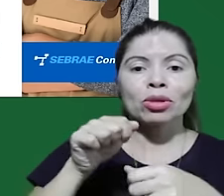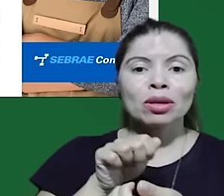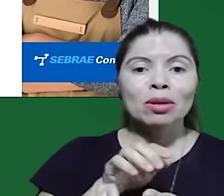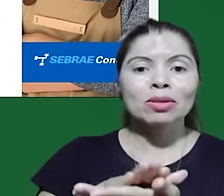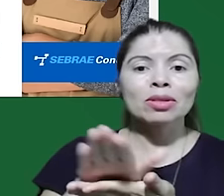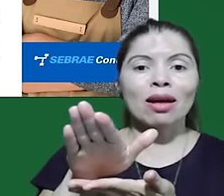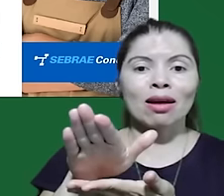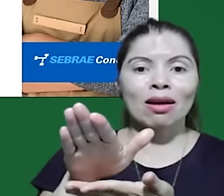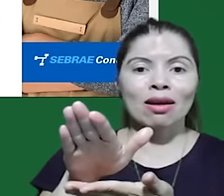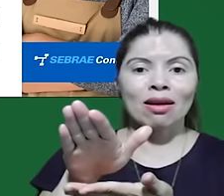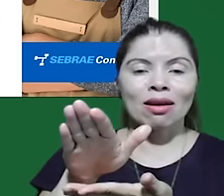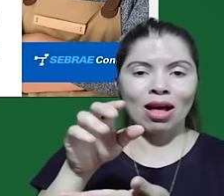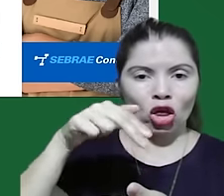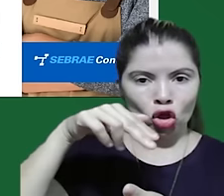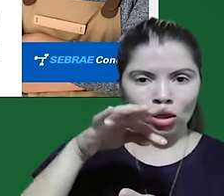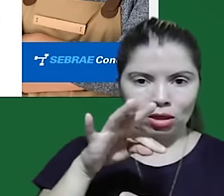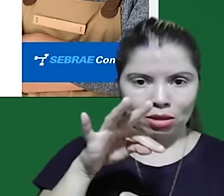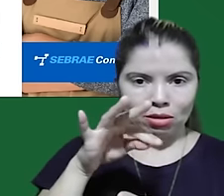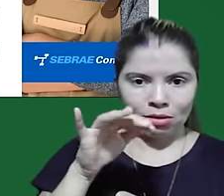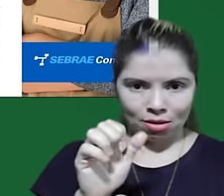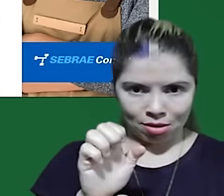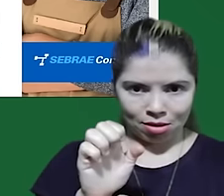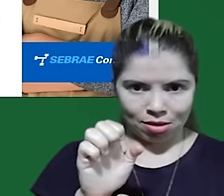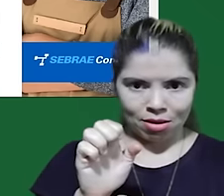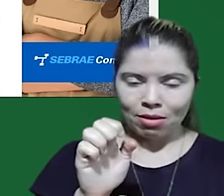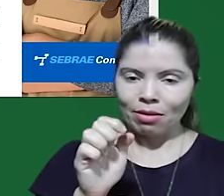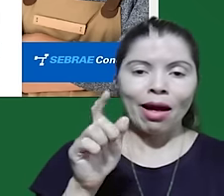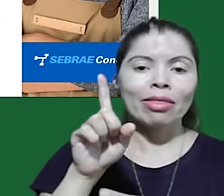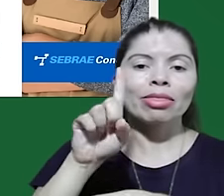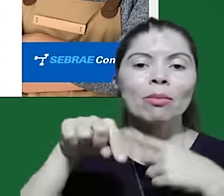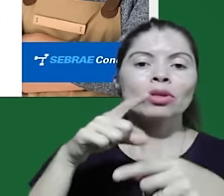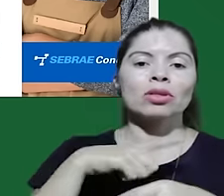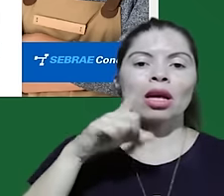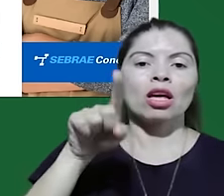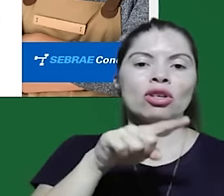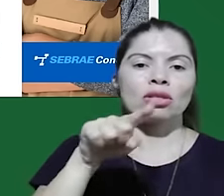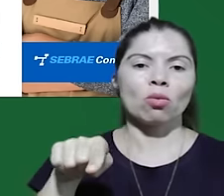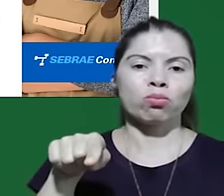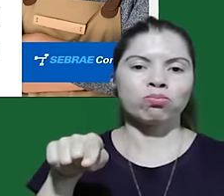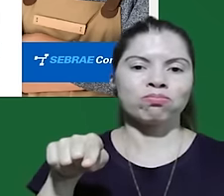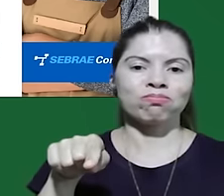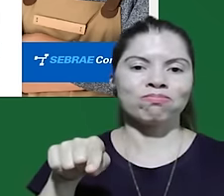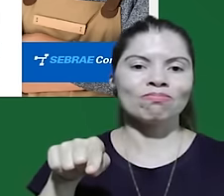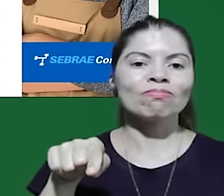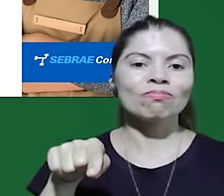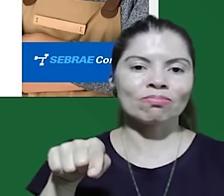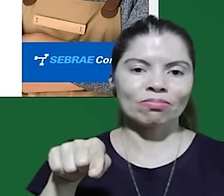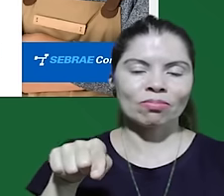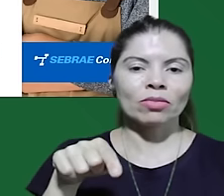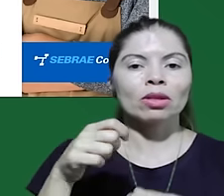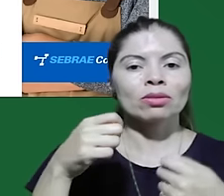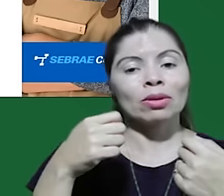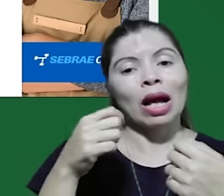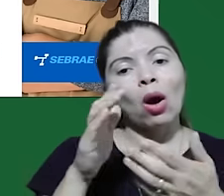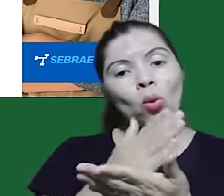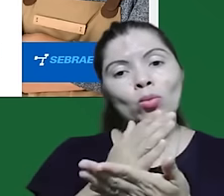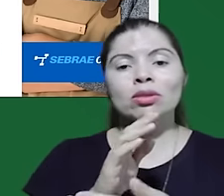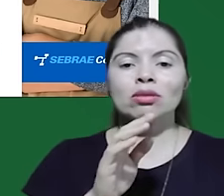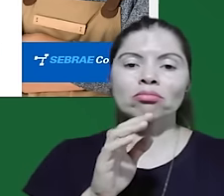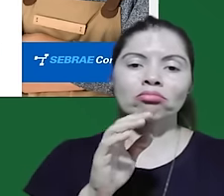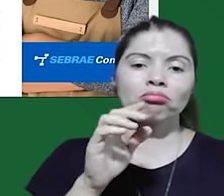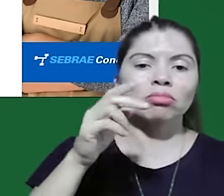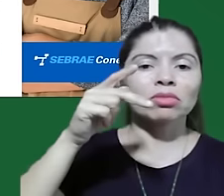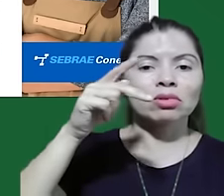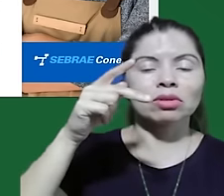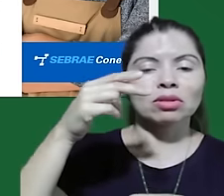rejeição em alguns estados que é informado determinada UEF Unidade Federativa não admite